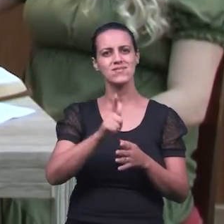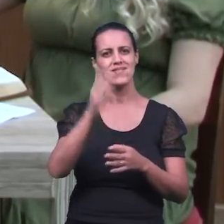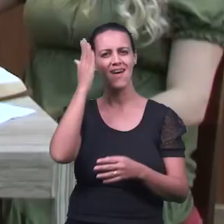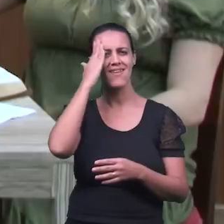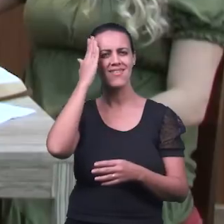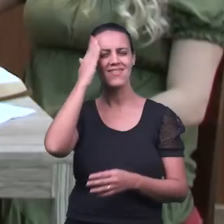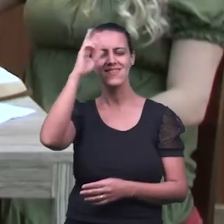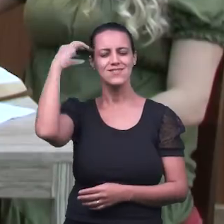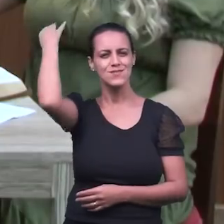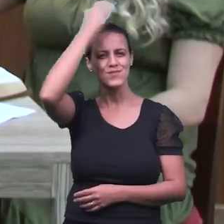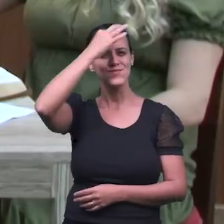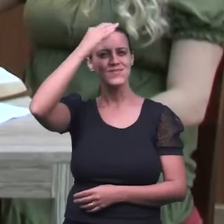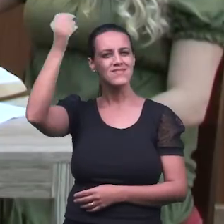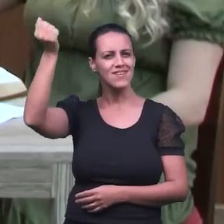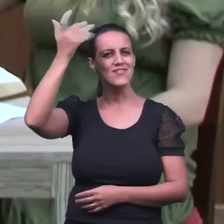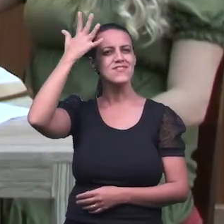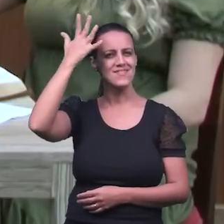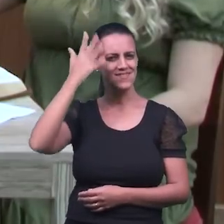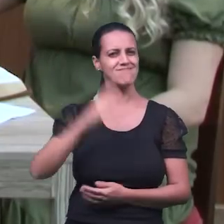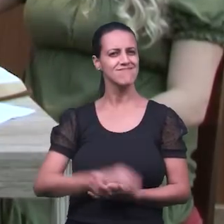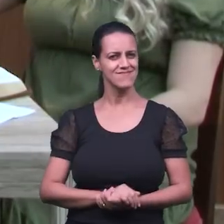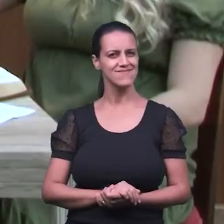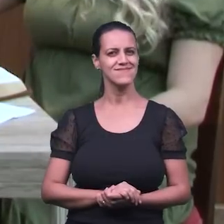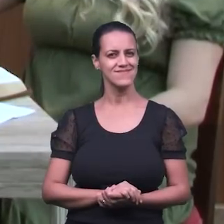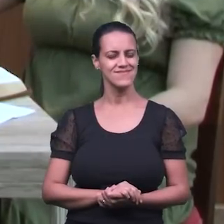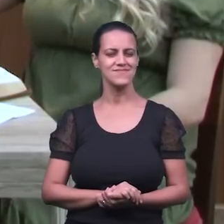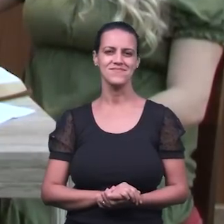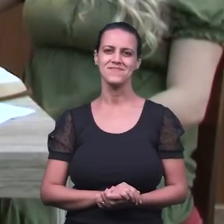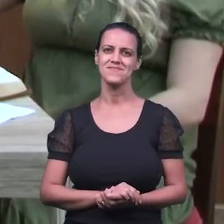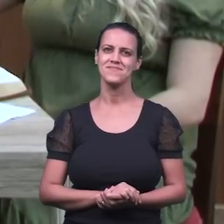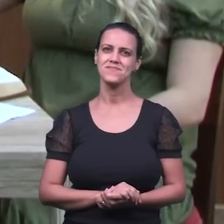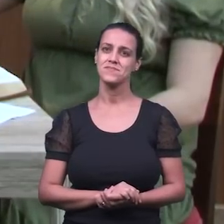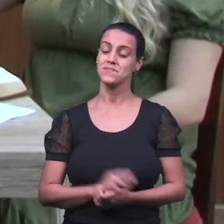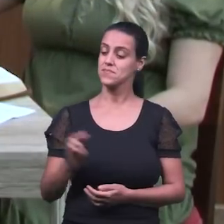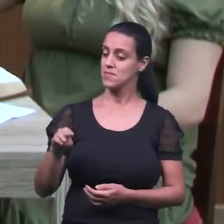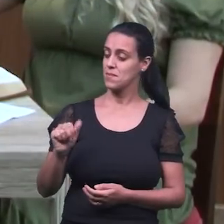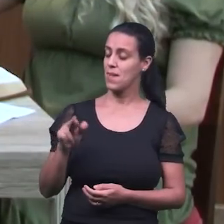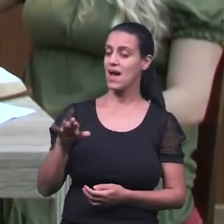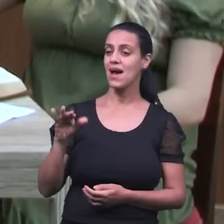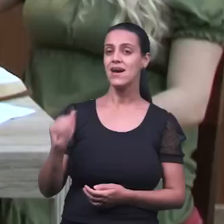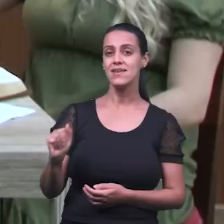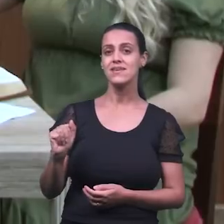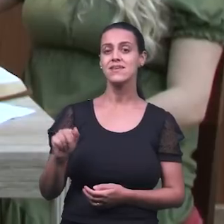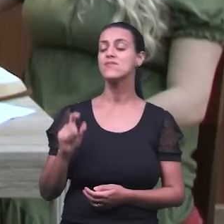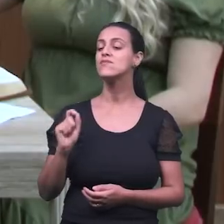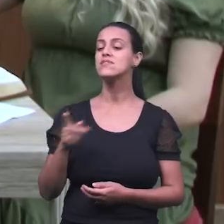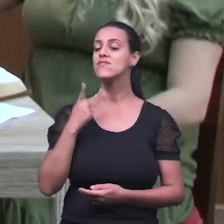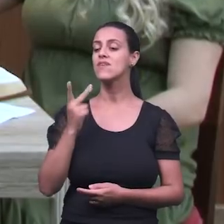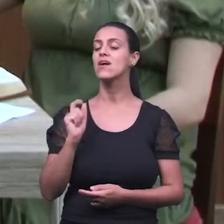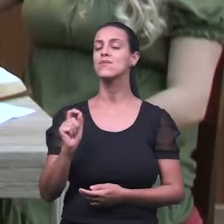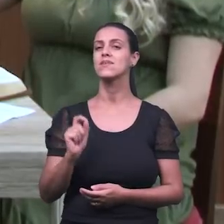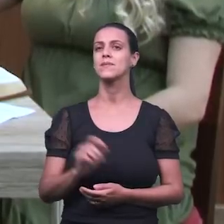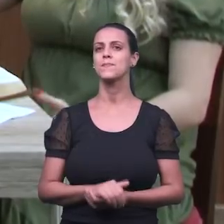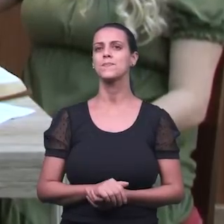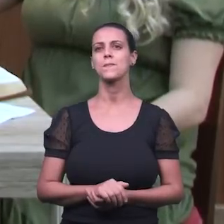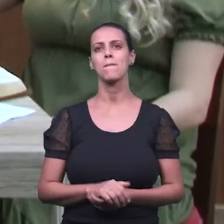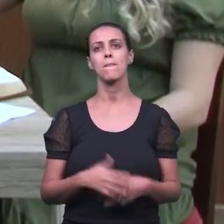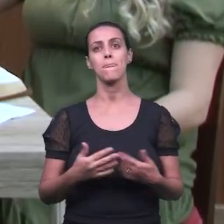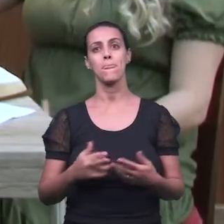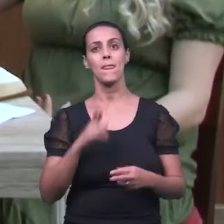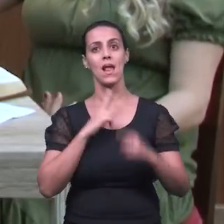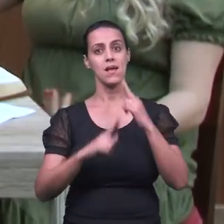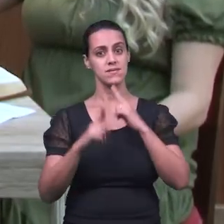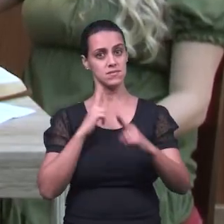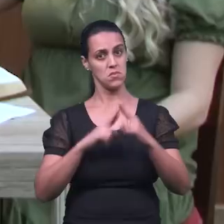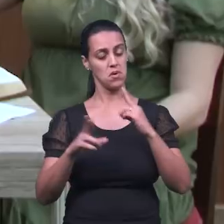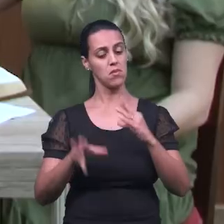é? Porque o Espírito Santo tem revelado nesta hora. Muito bem, Maria Luísa, vou começar por você. O que você tem a comentar? Amém. As respostas dos